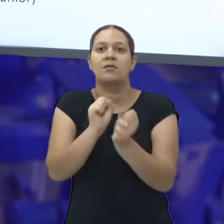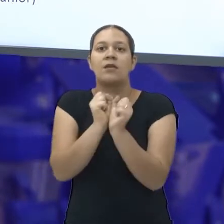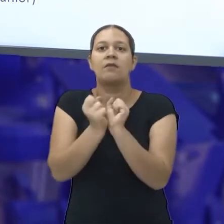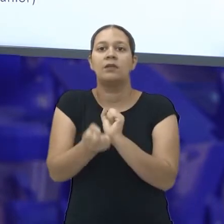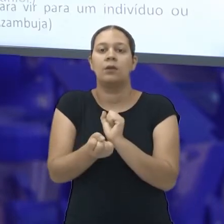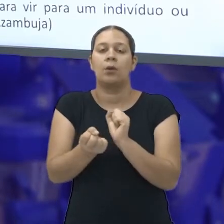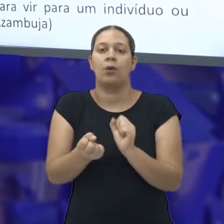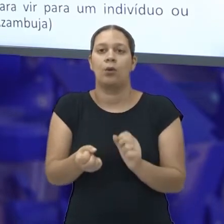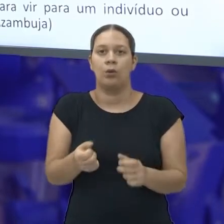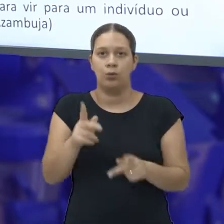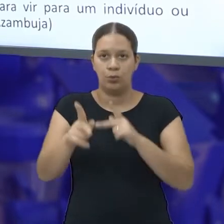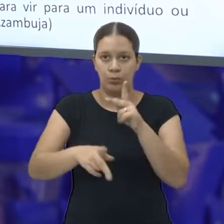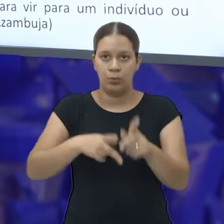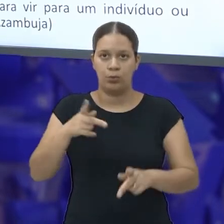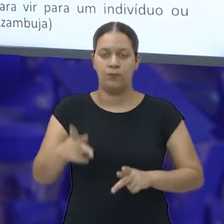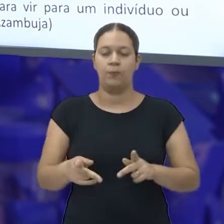povo.